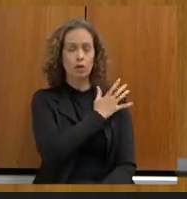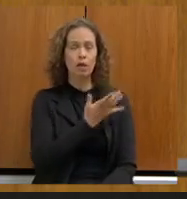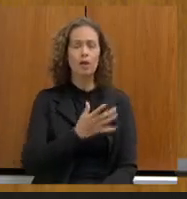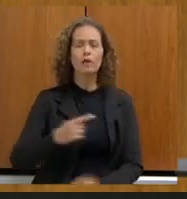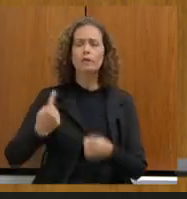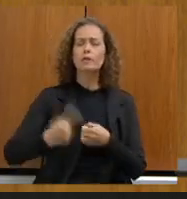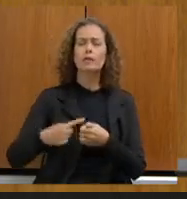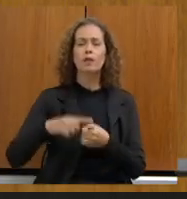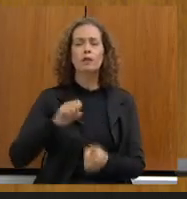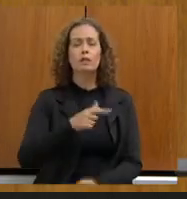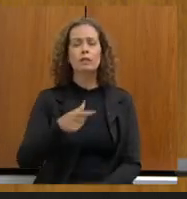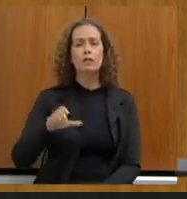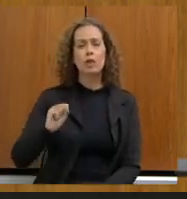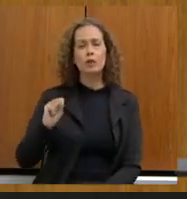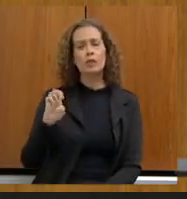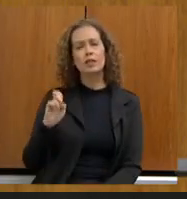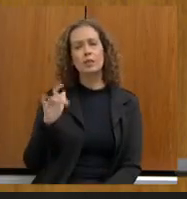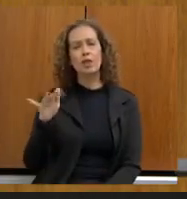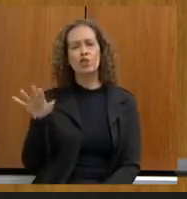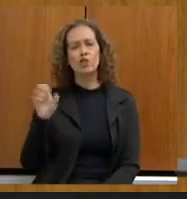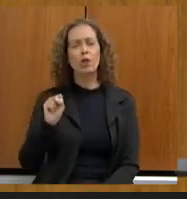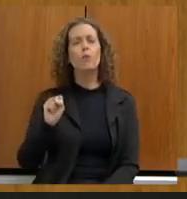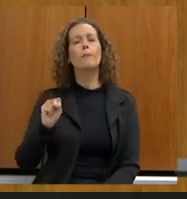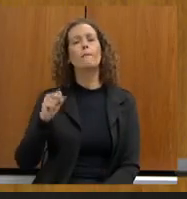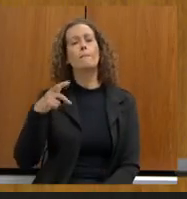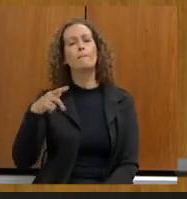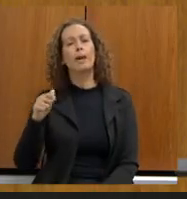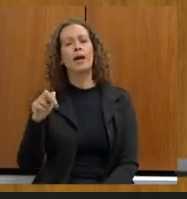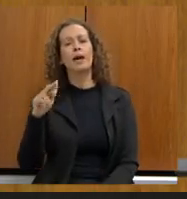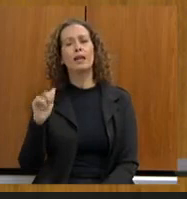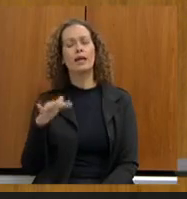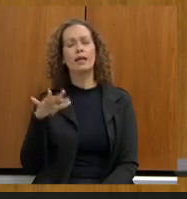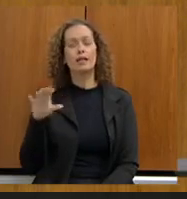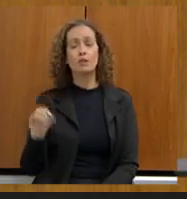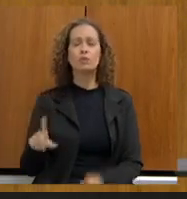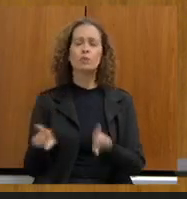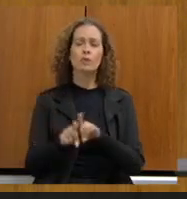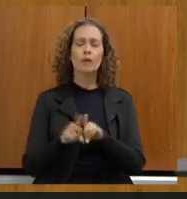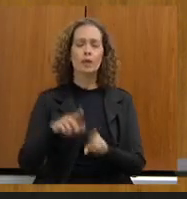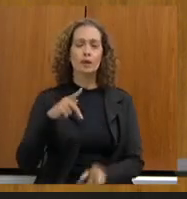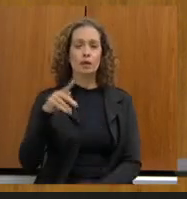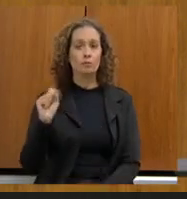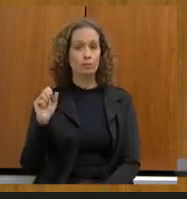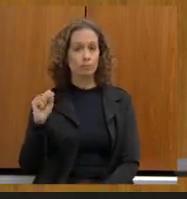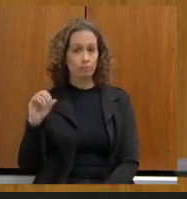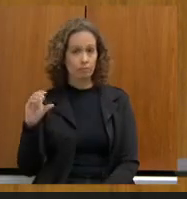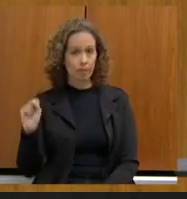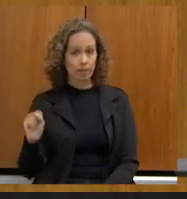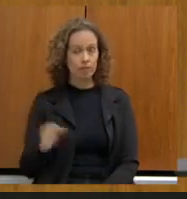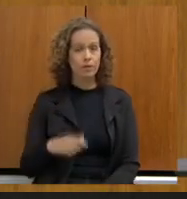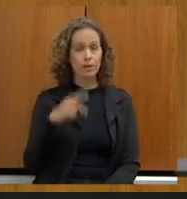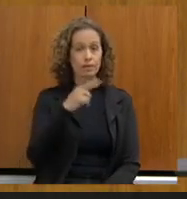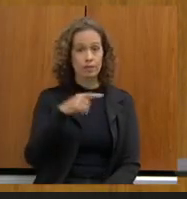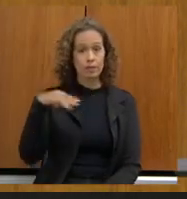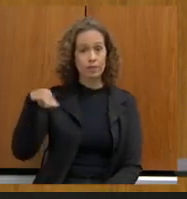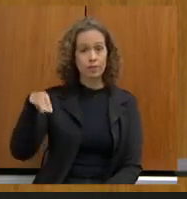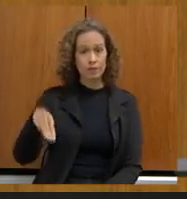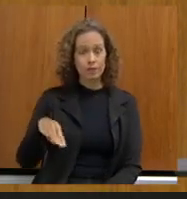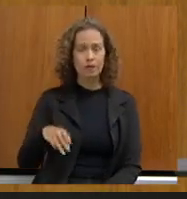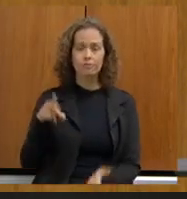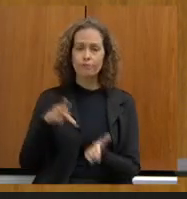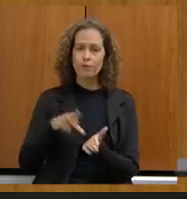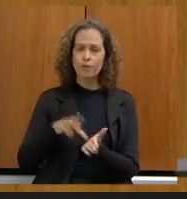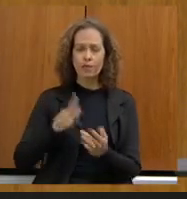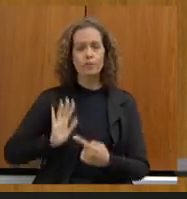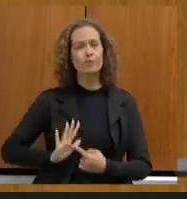Paraíso também faz um belíssimo trabalho também a Regional passo também da mesma forma então Polícia Militar realmente